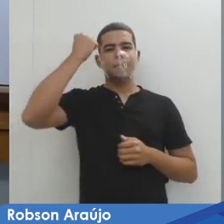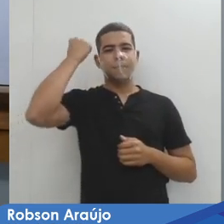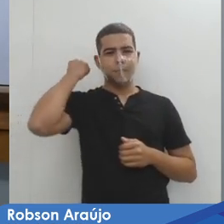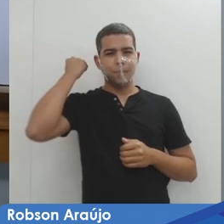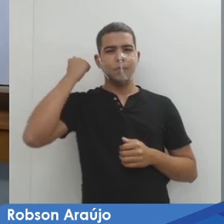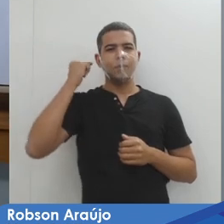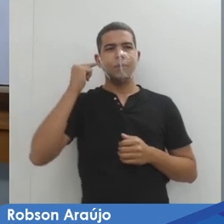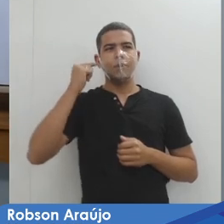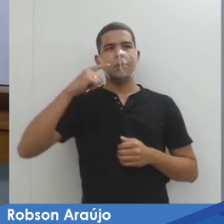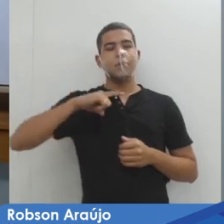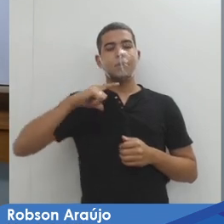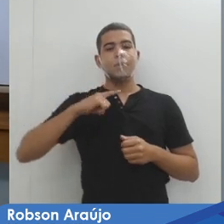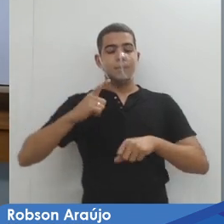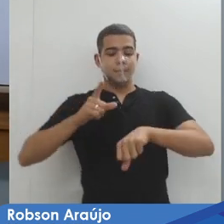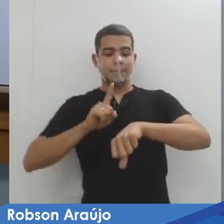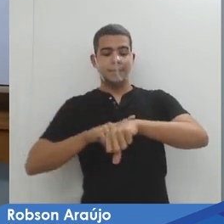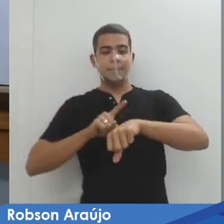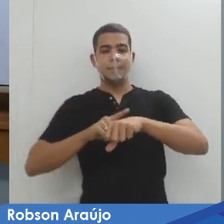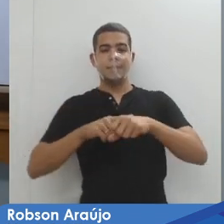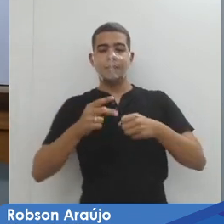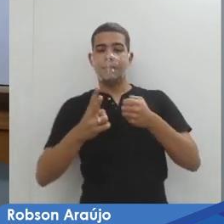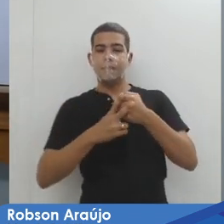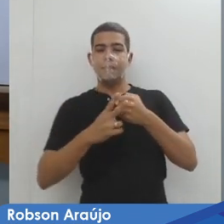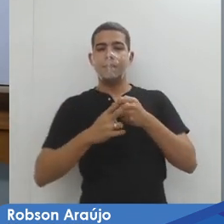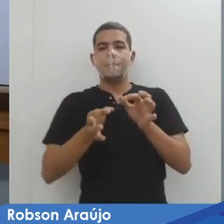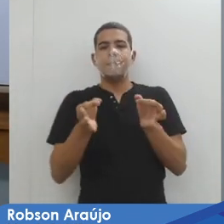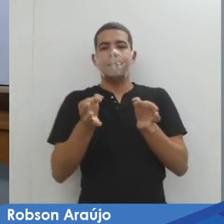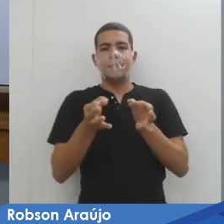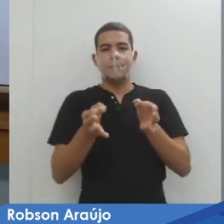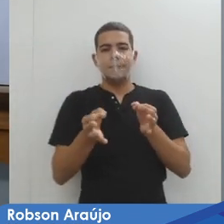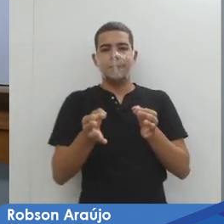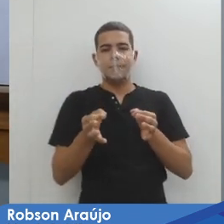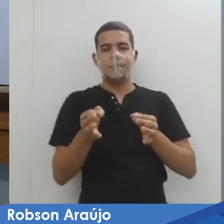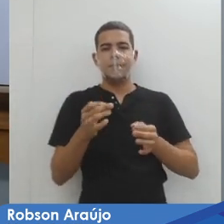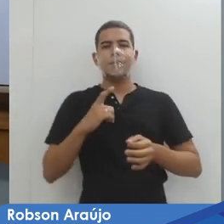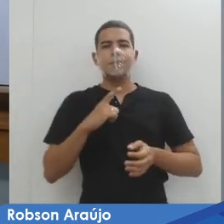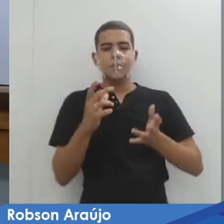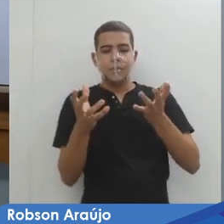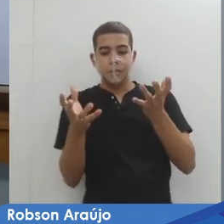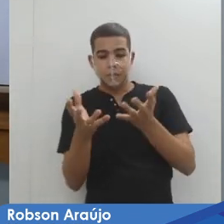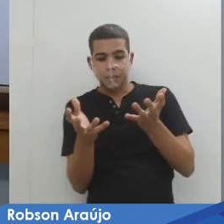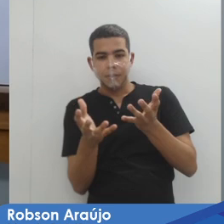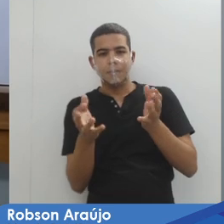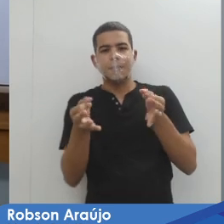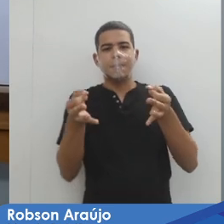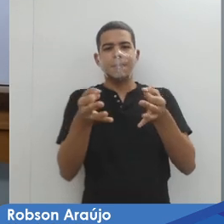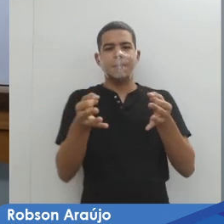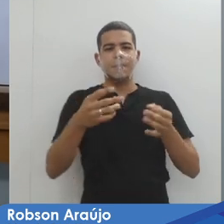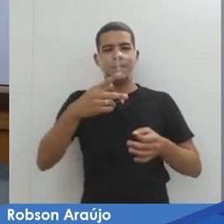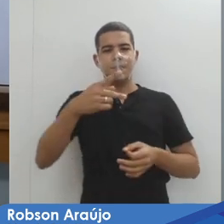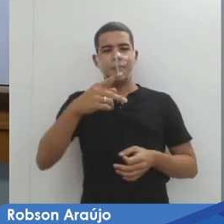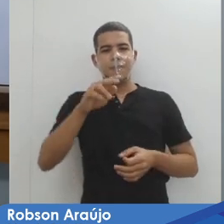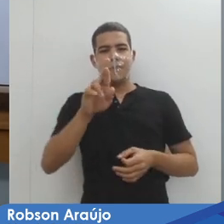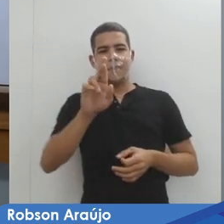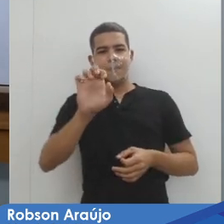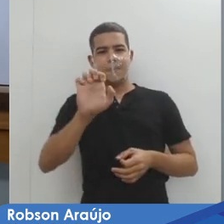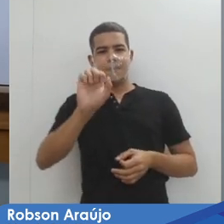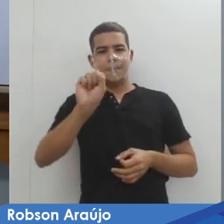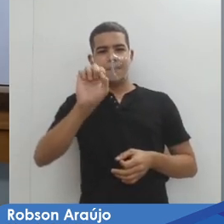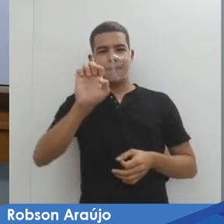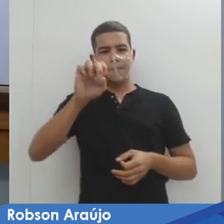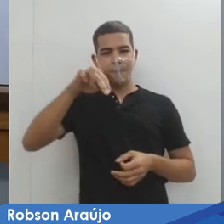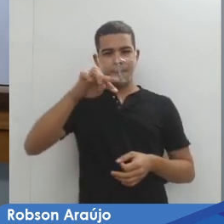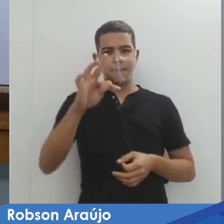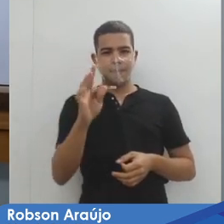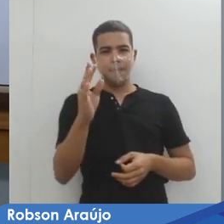deu início aos tempos verbais perfeitos, tá certo? A gente começou com o Present Perfect. E claro, esse Present Perfect, assim como você pôde observar